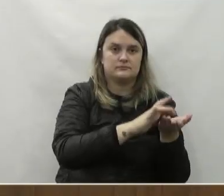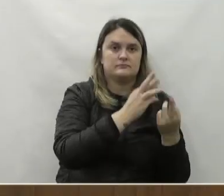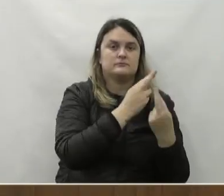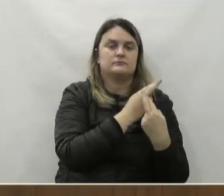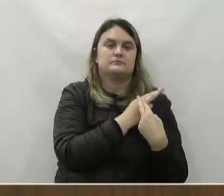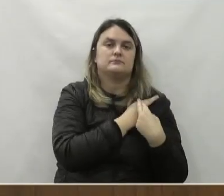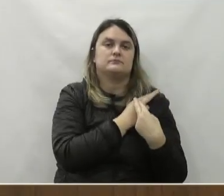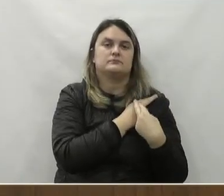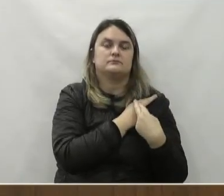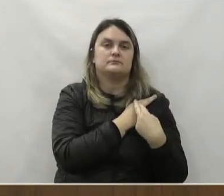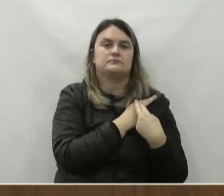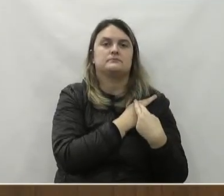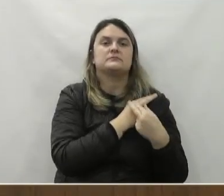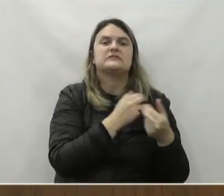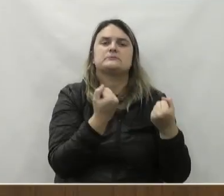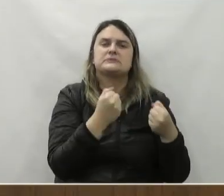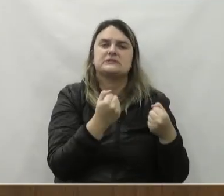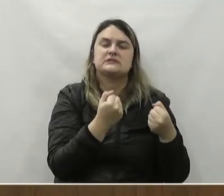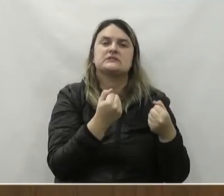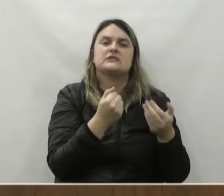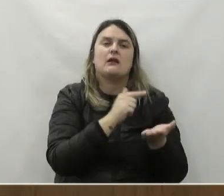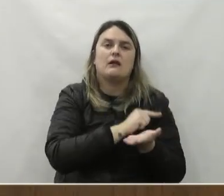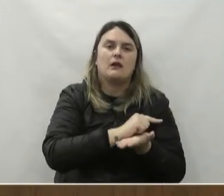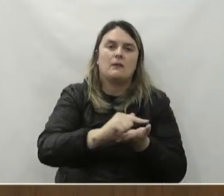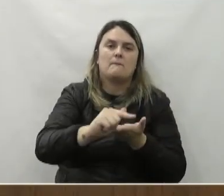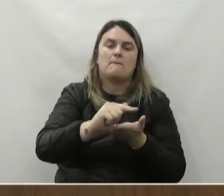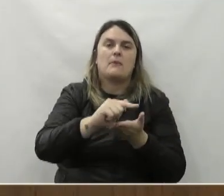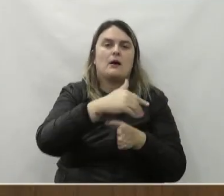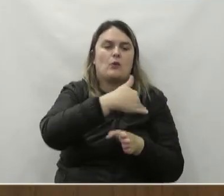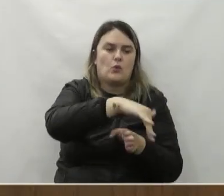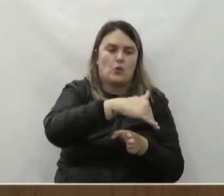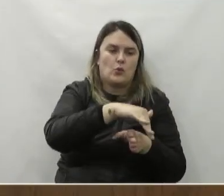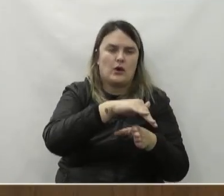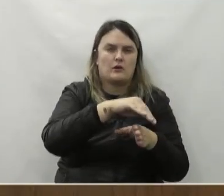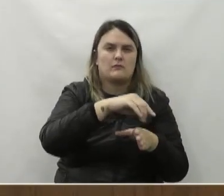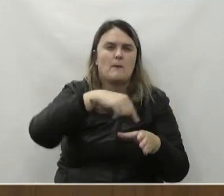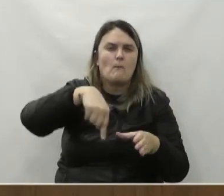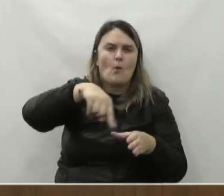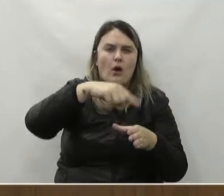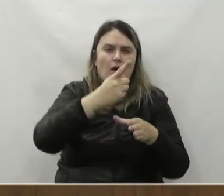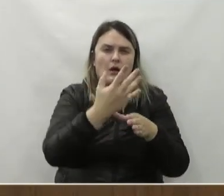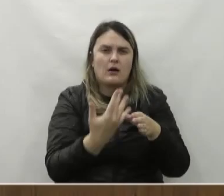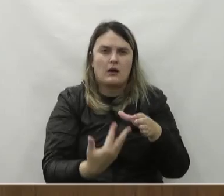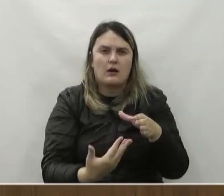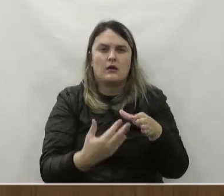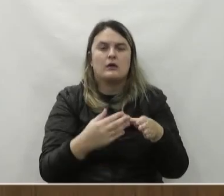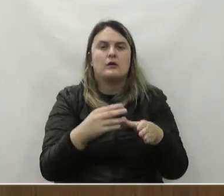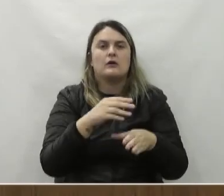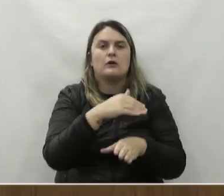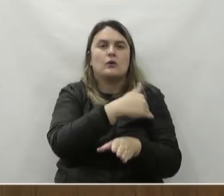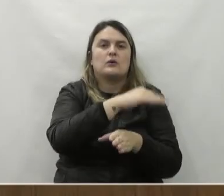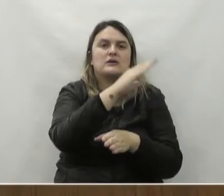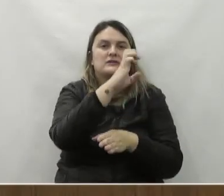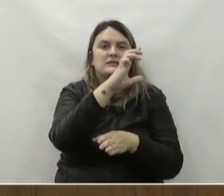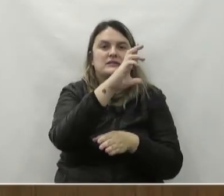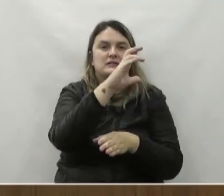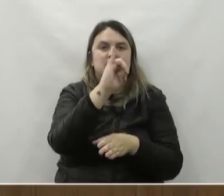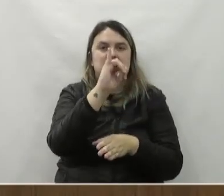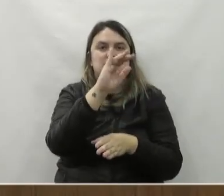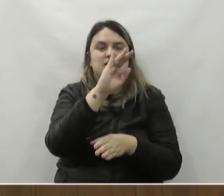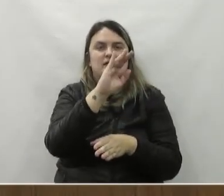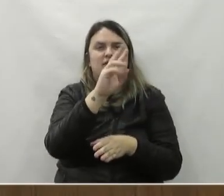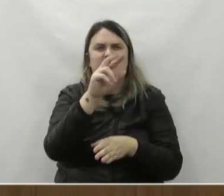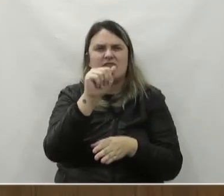competente, que sejam realizados a limpeza dos bueiros e a pavimentação da Rua Ceci Vargas, no bairro São Basílio